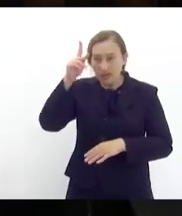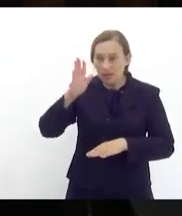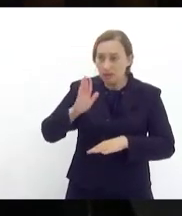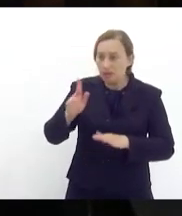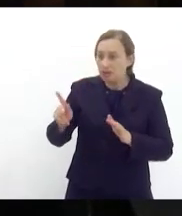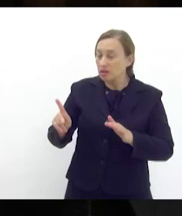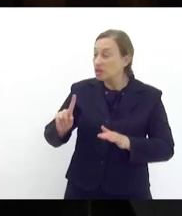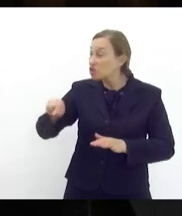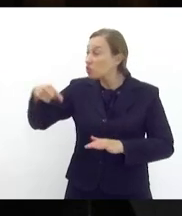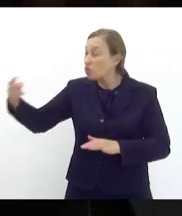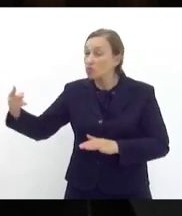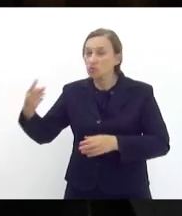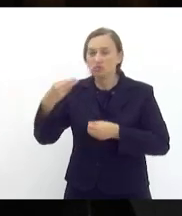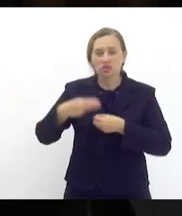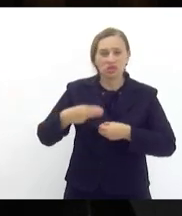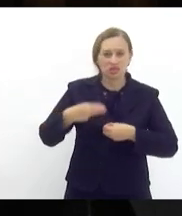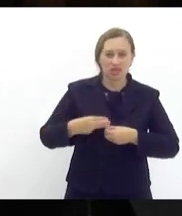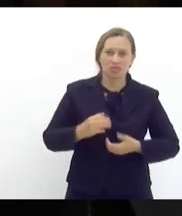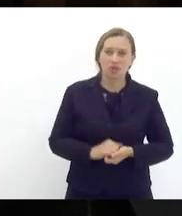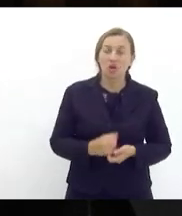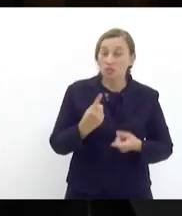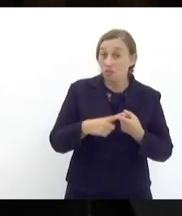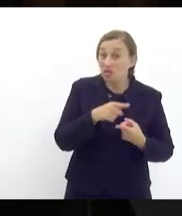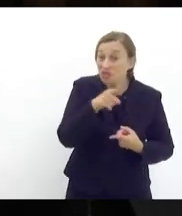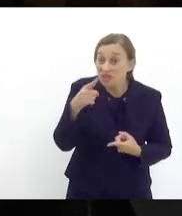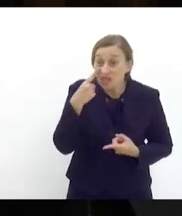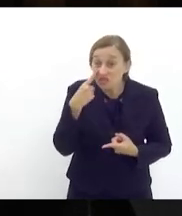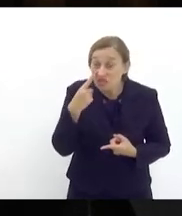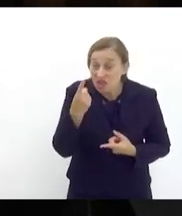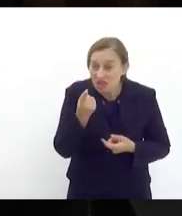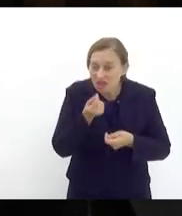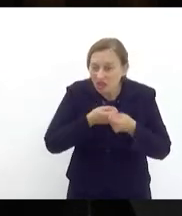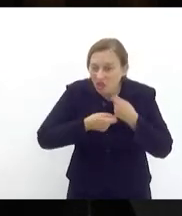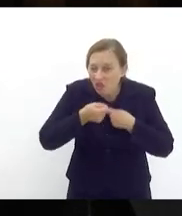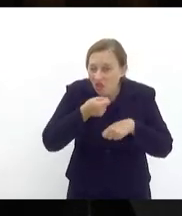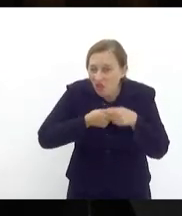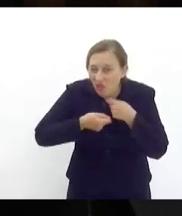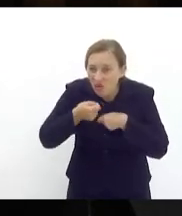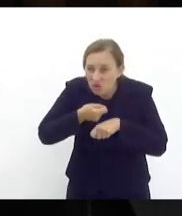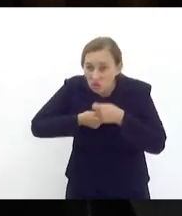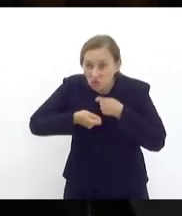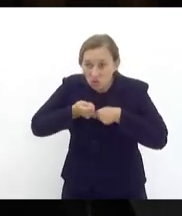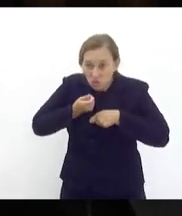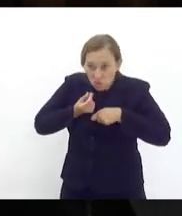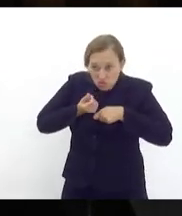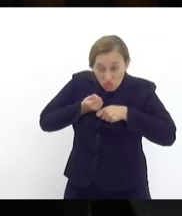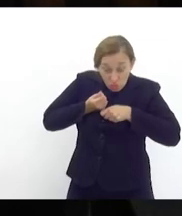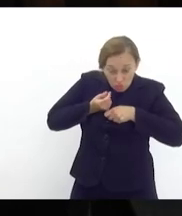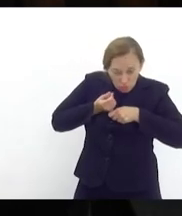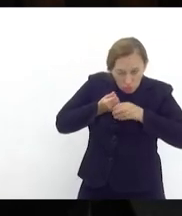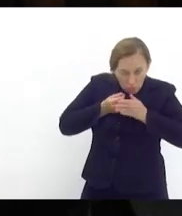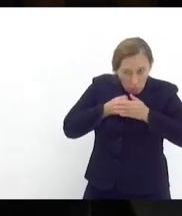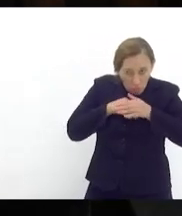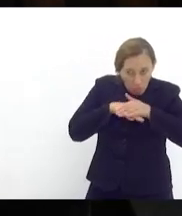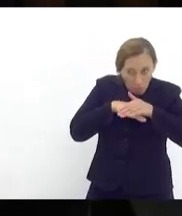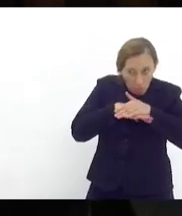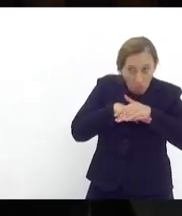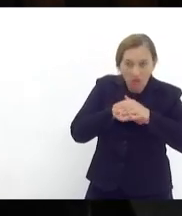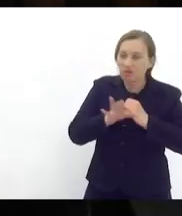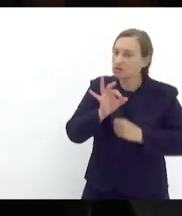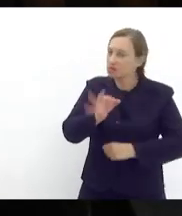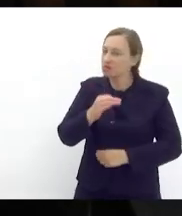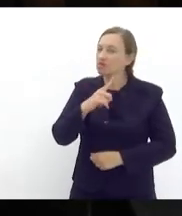do município porque vocês visam negócio vocês visam grana. De uma coisa eu tenho